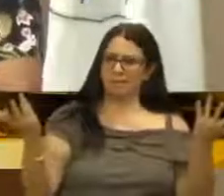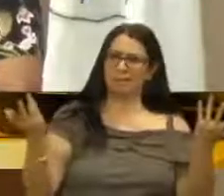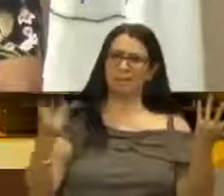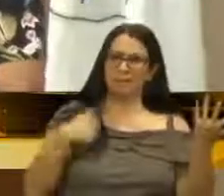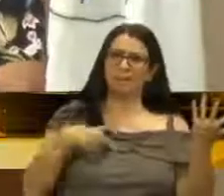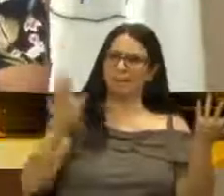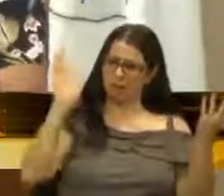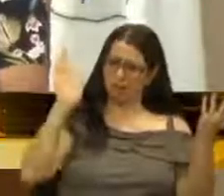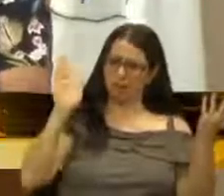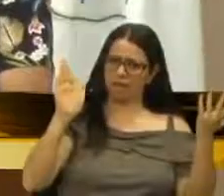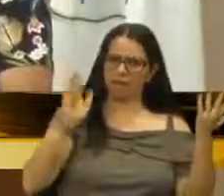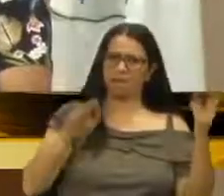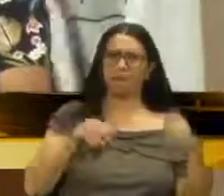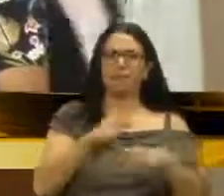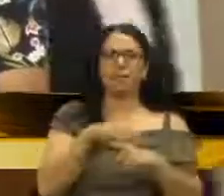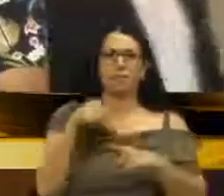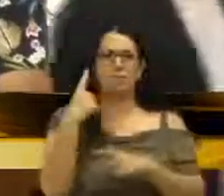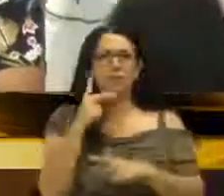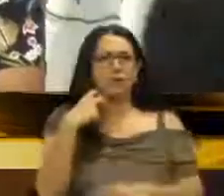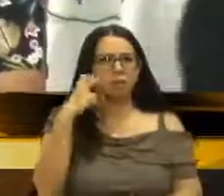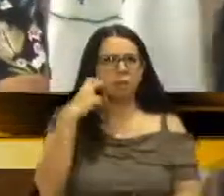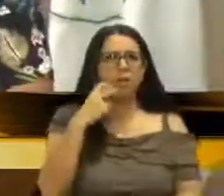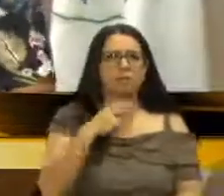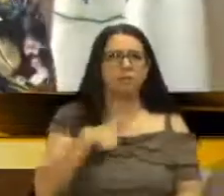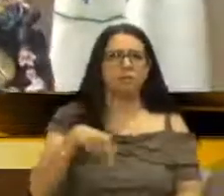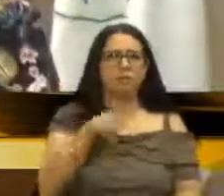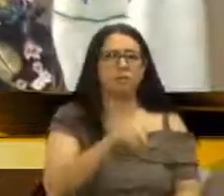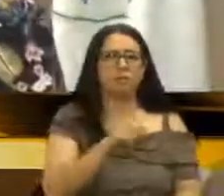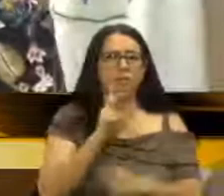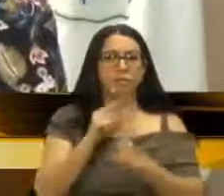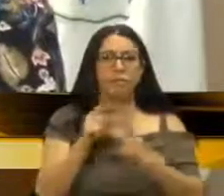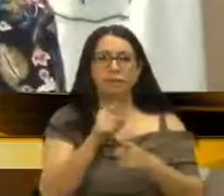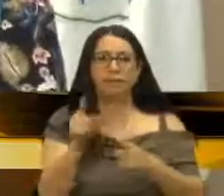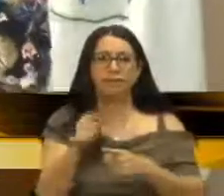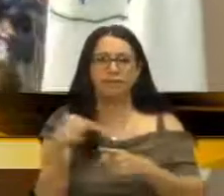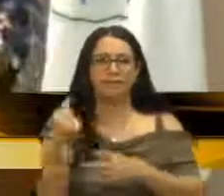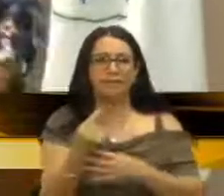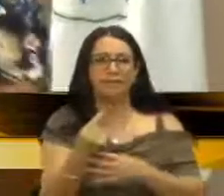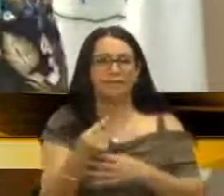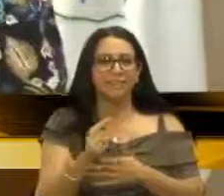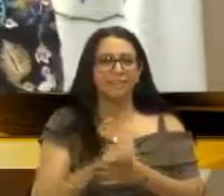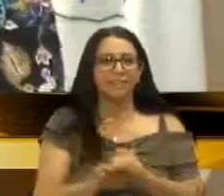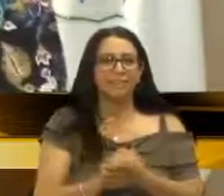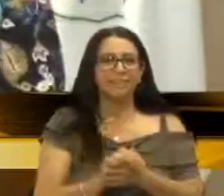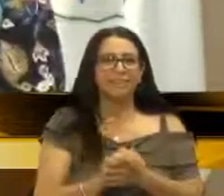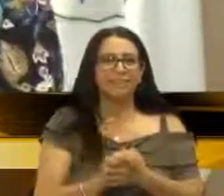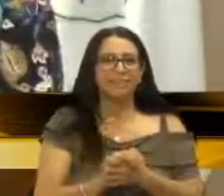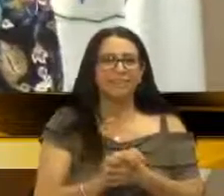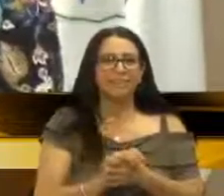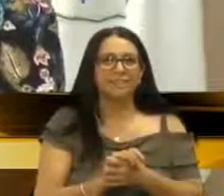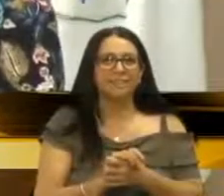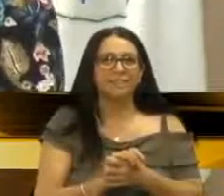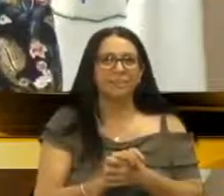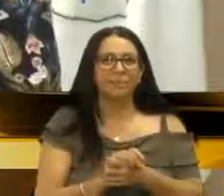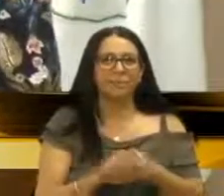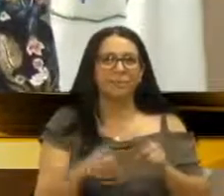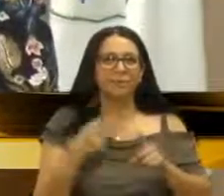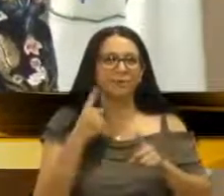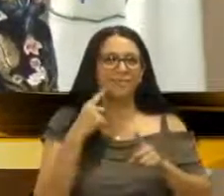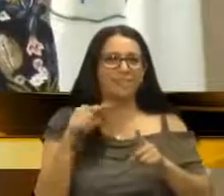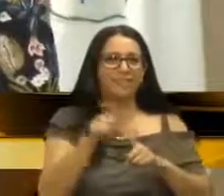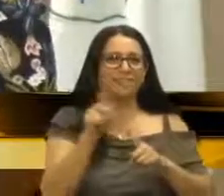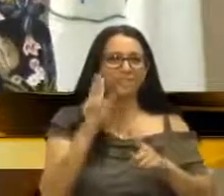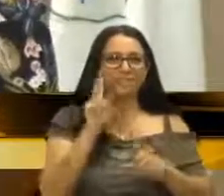e vergonhosa a gente fica aqui indignado com essa questão aí né fica a seis